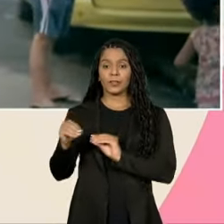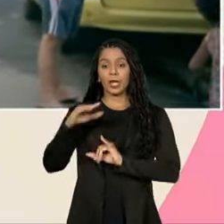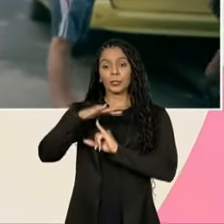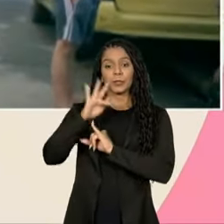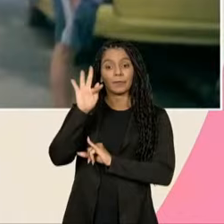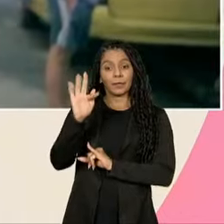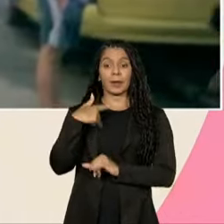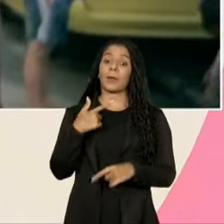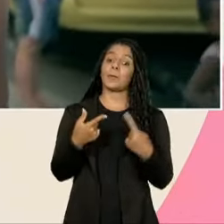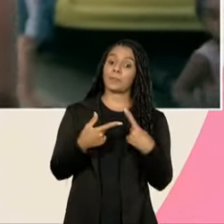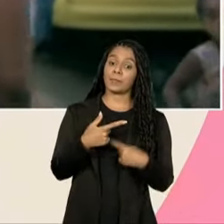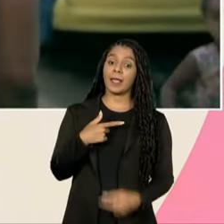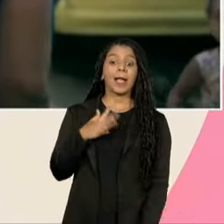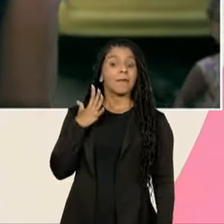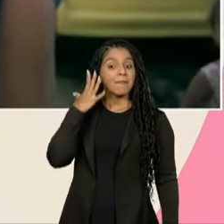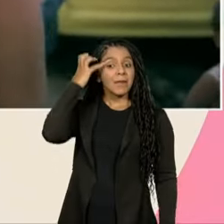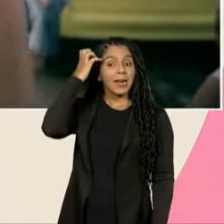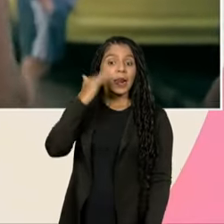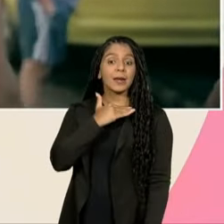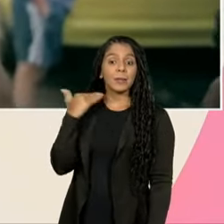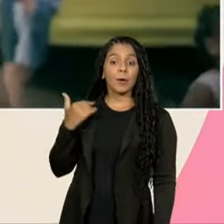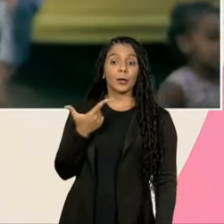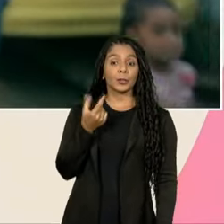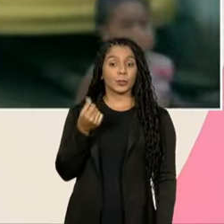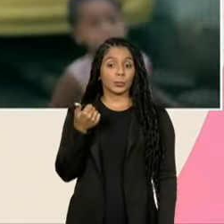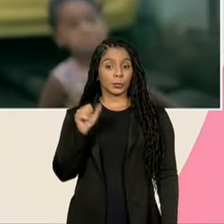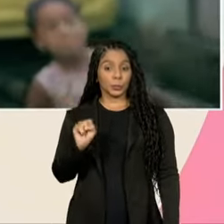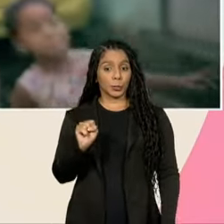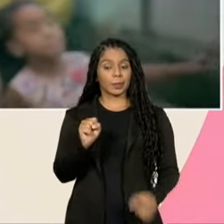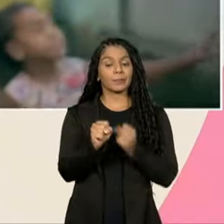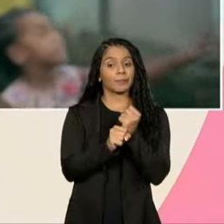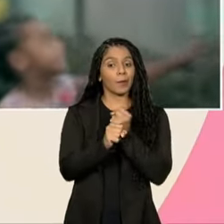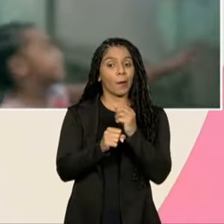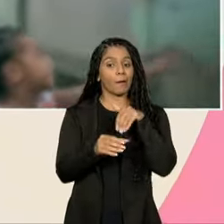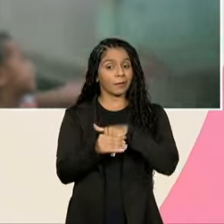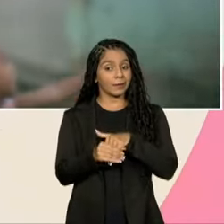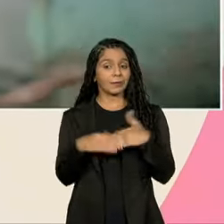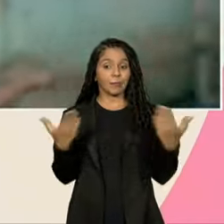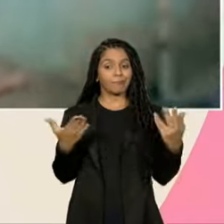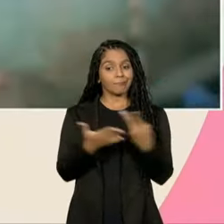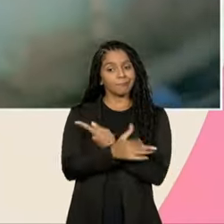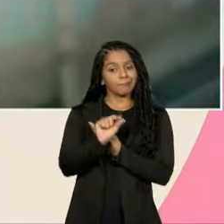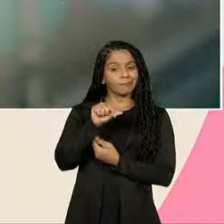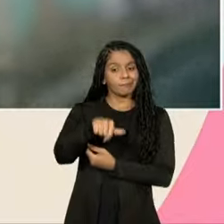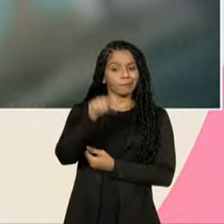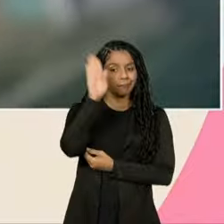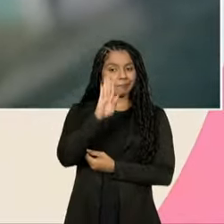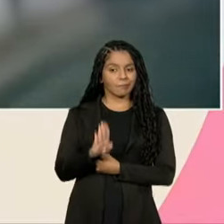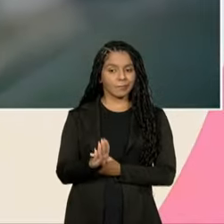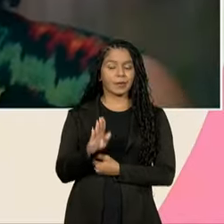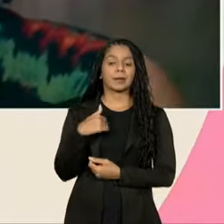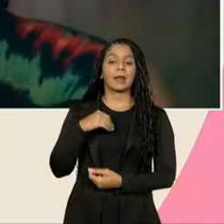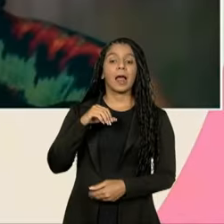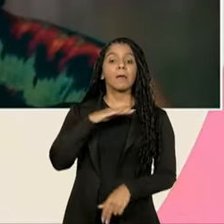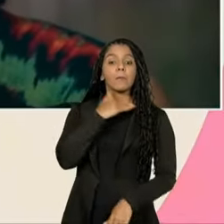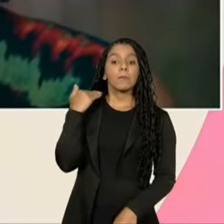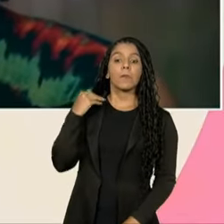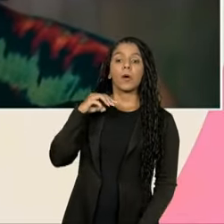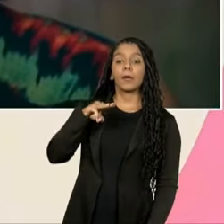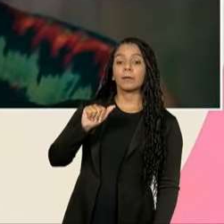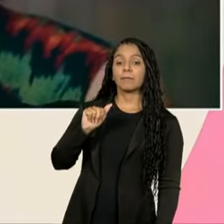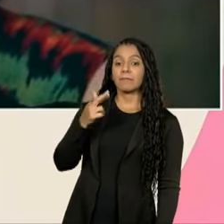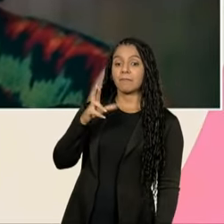da eleição, que deu no que deu no Brasil. Sim. Né? Então, Marielle foi morta em março. Aí você começa essa investigação,